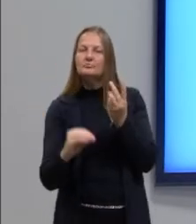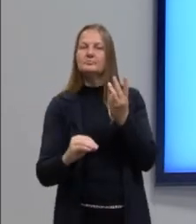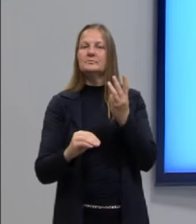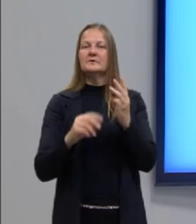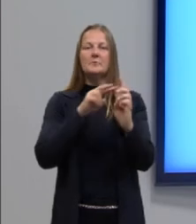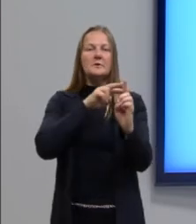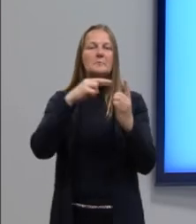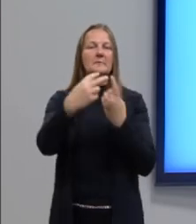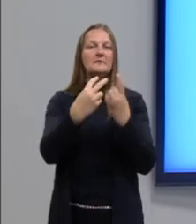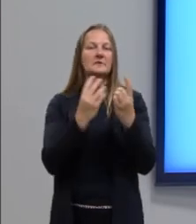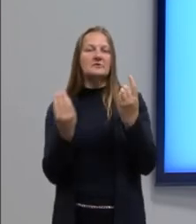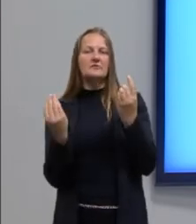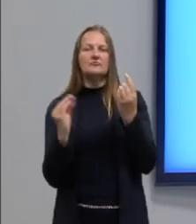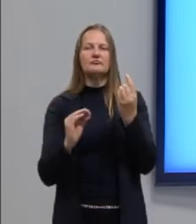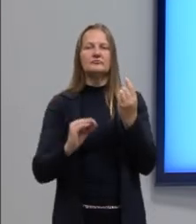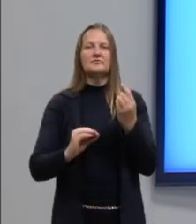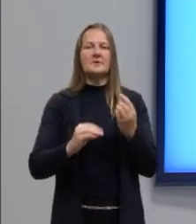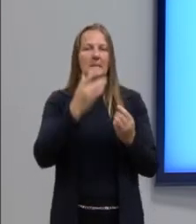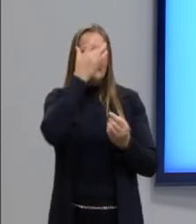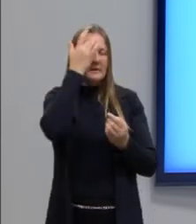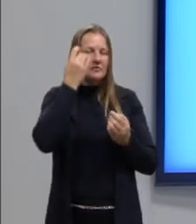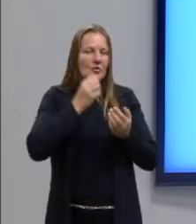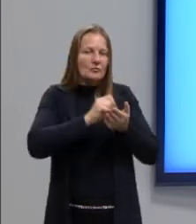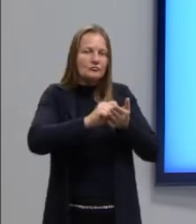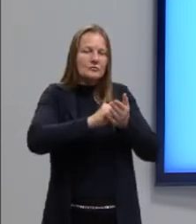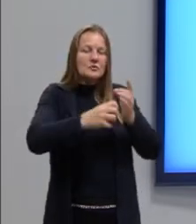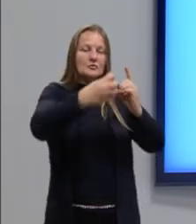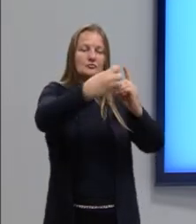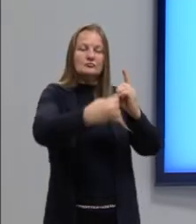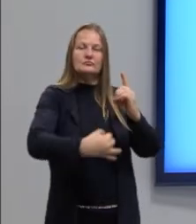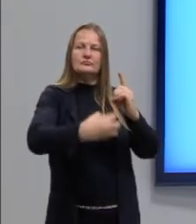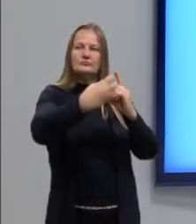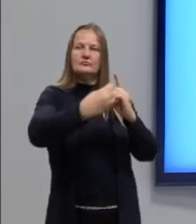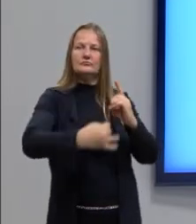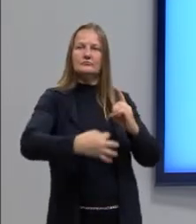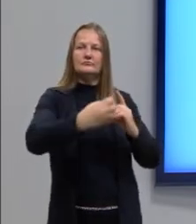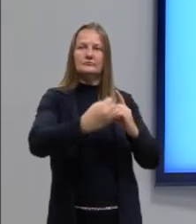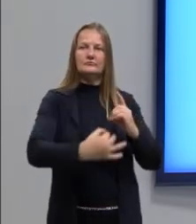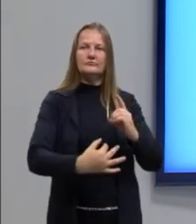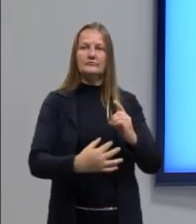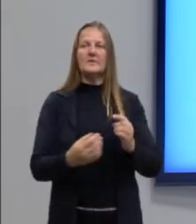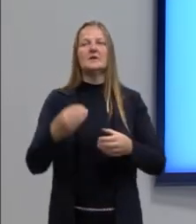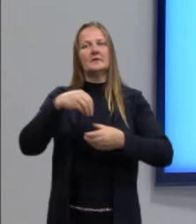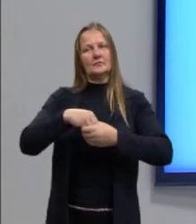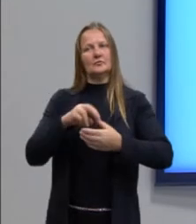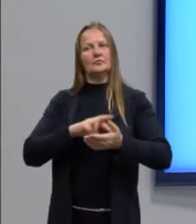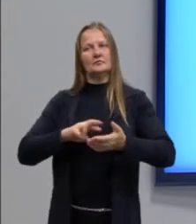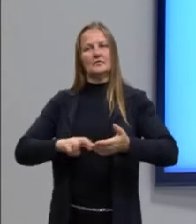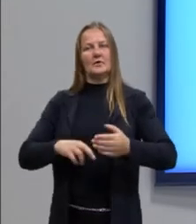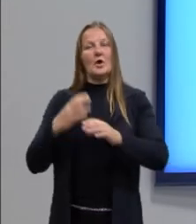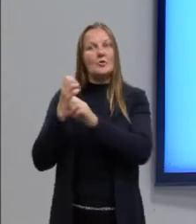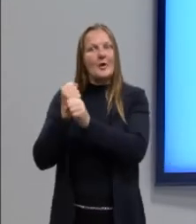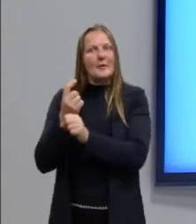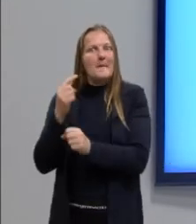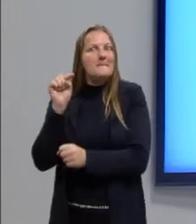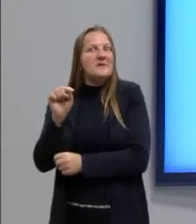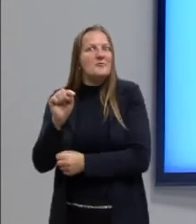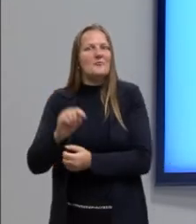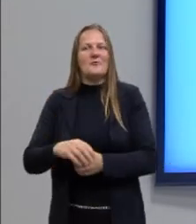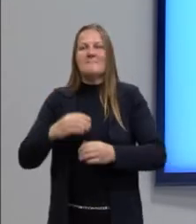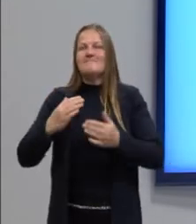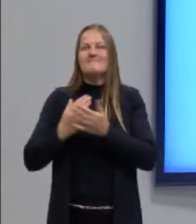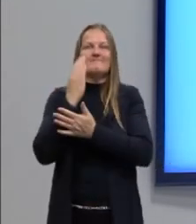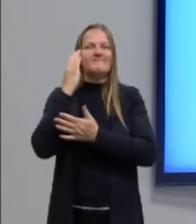do ponto de vista de quem de certa nesta redação para que ela seja nota mil Precisa